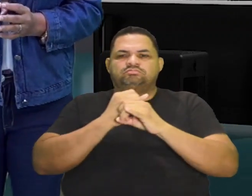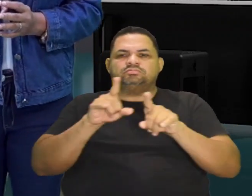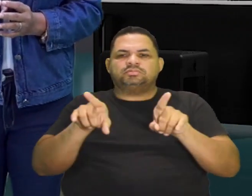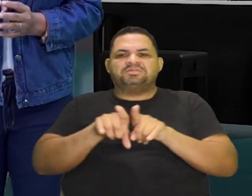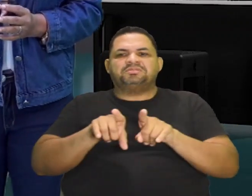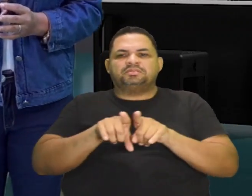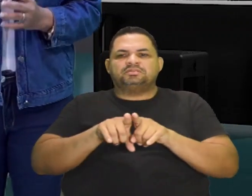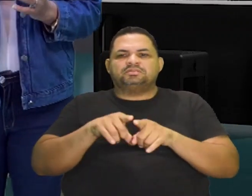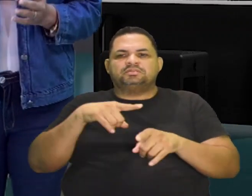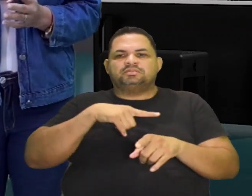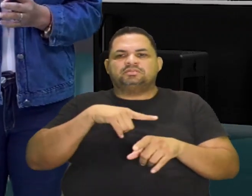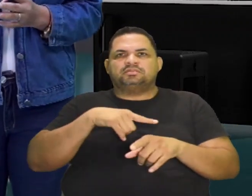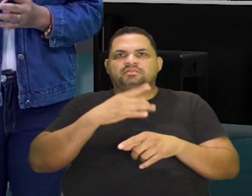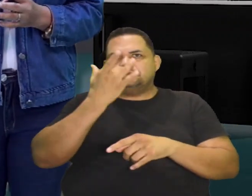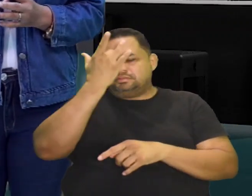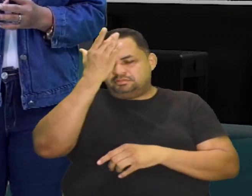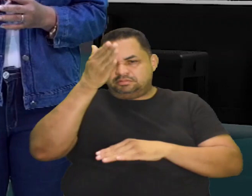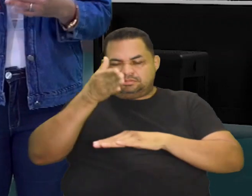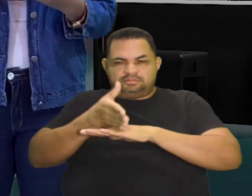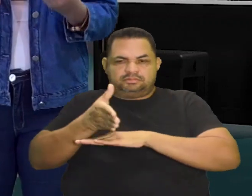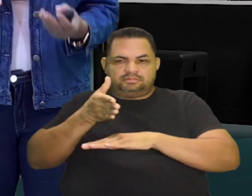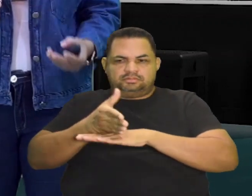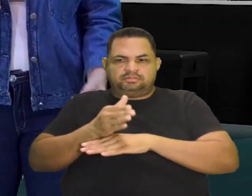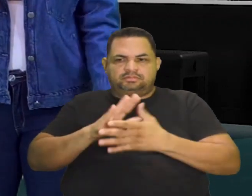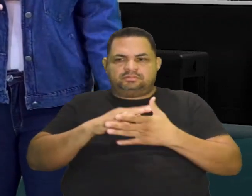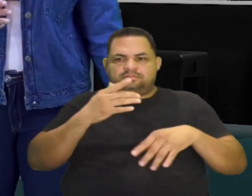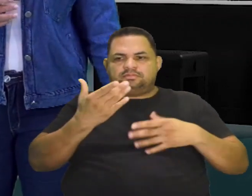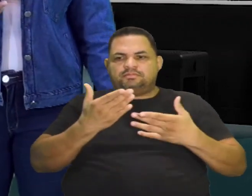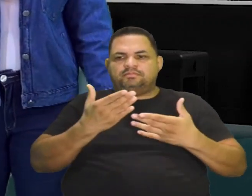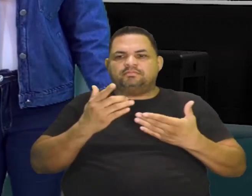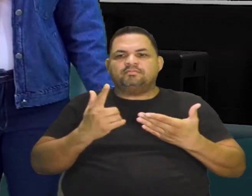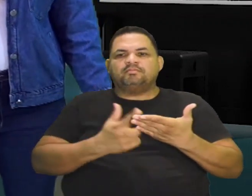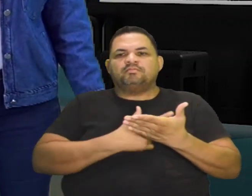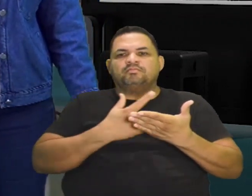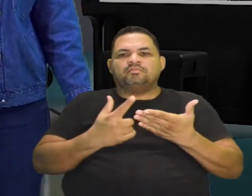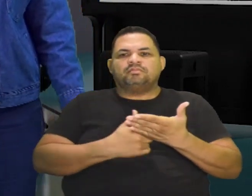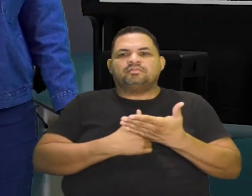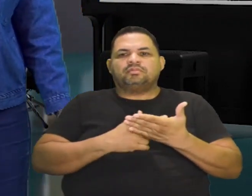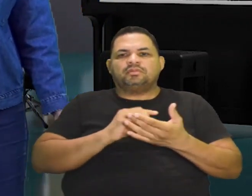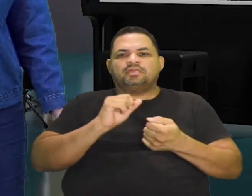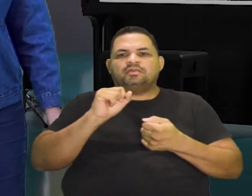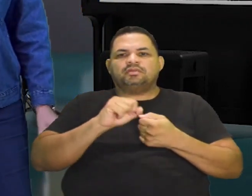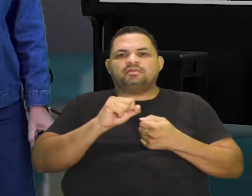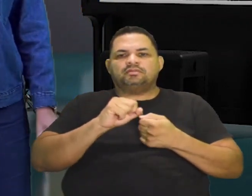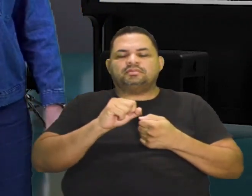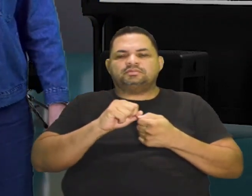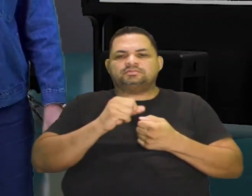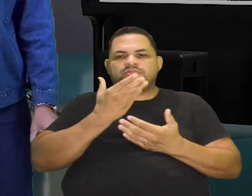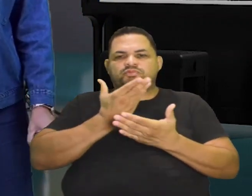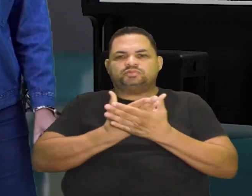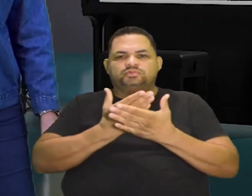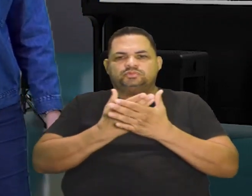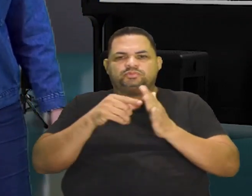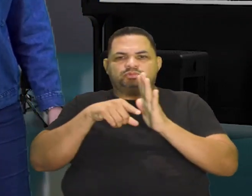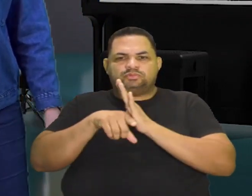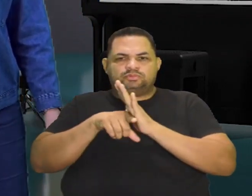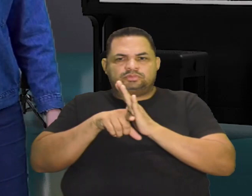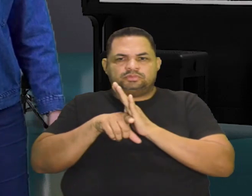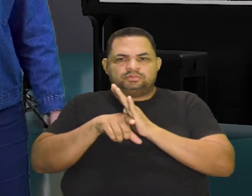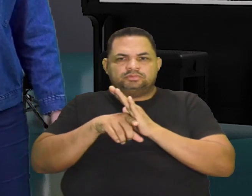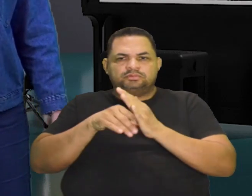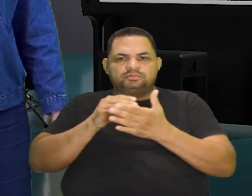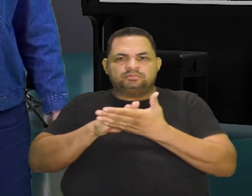Que é muito mais fácil ter acesso aos materiais. Por exemplo, eu faço estudo, né? Faço pesquisa e eu